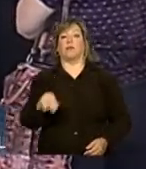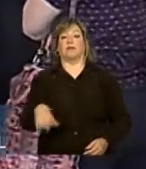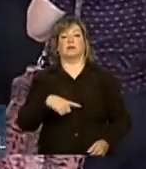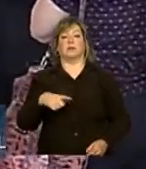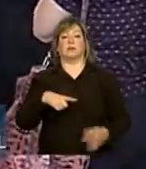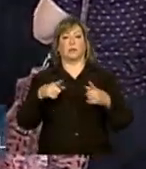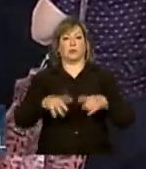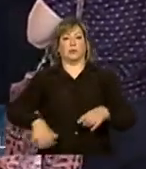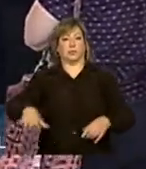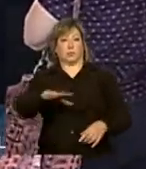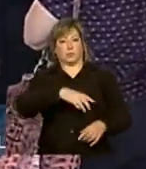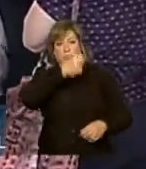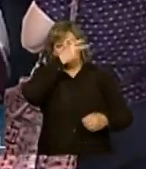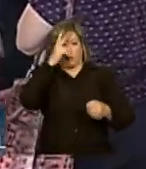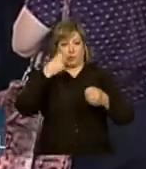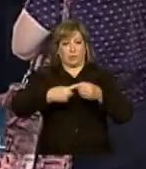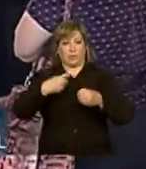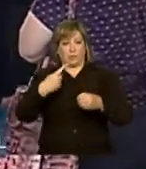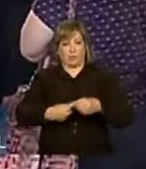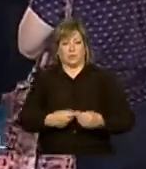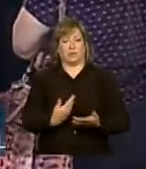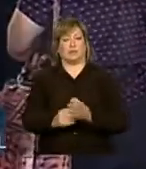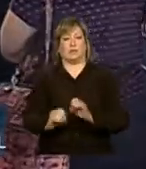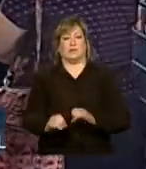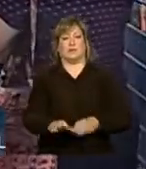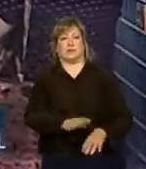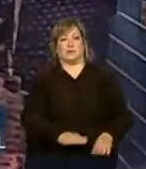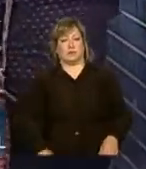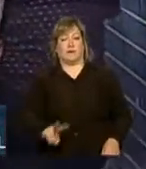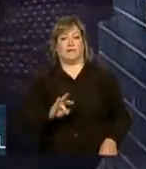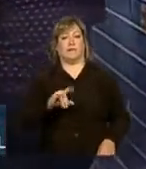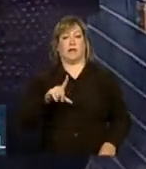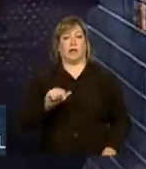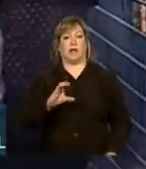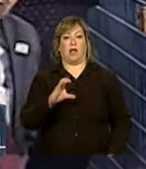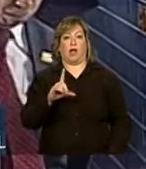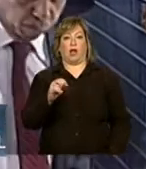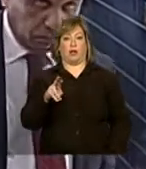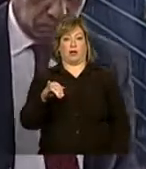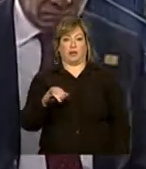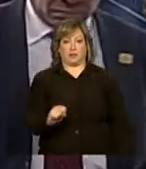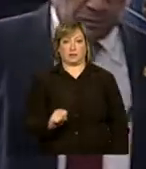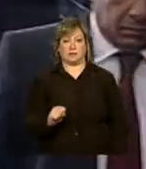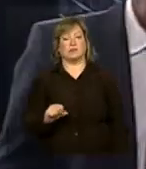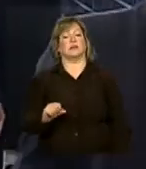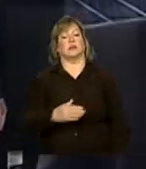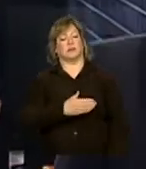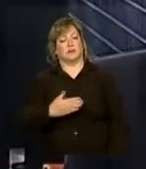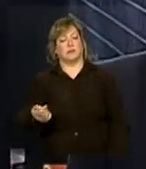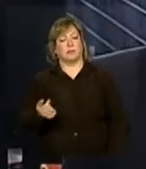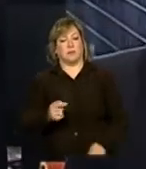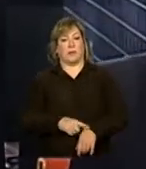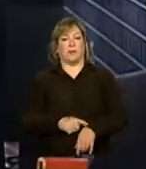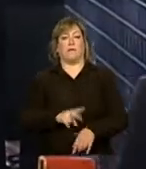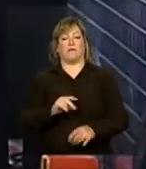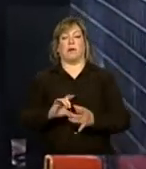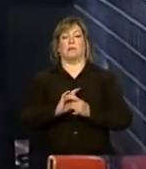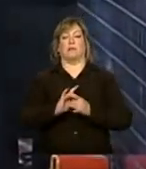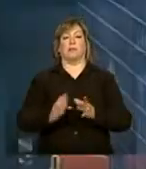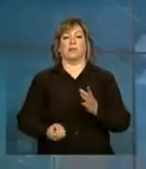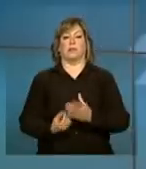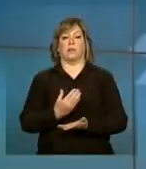Unidade Municipal de Educação Infantil Vila Clóris, que logo mais vai ser inaugurada em